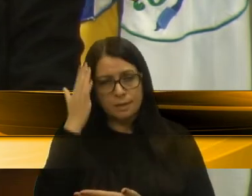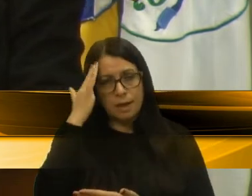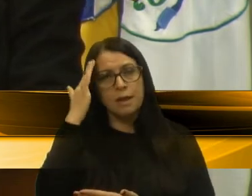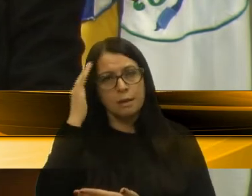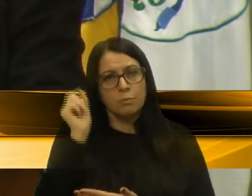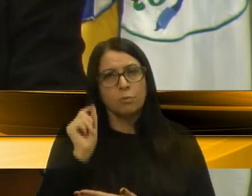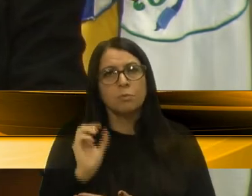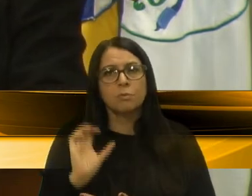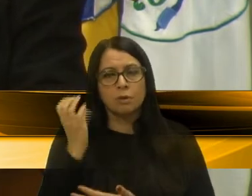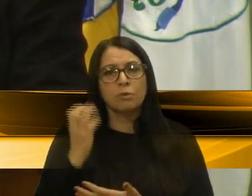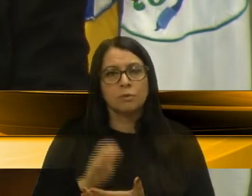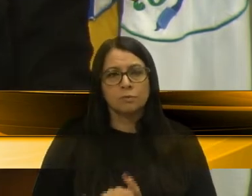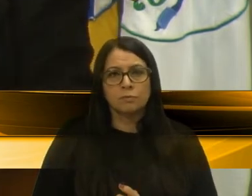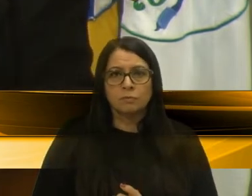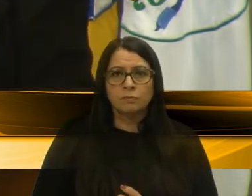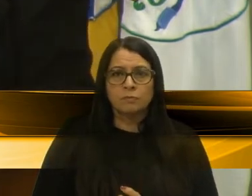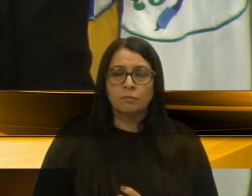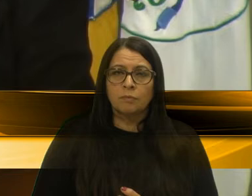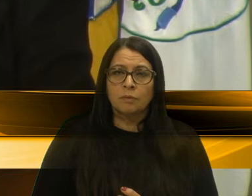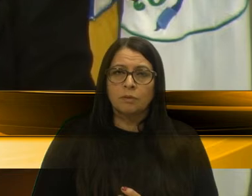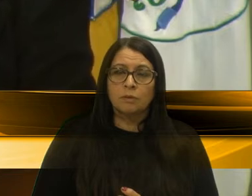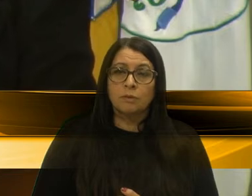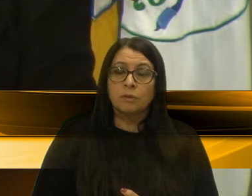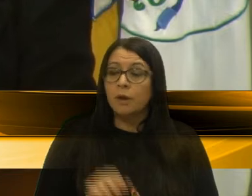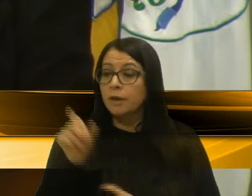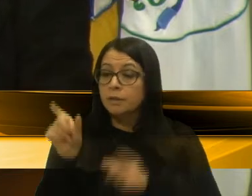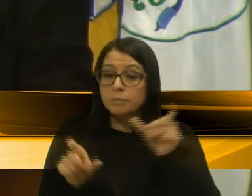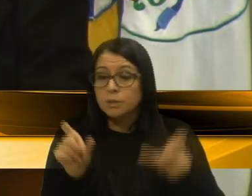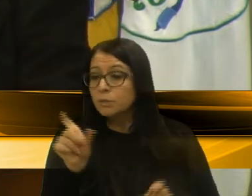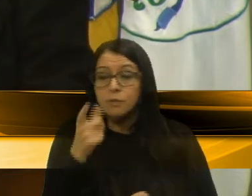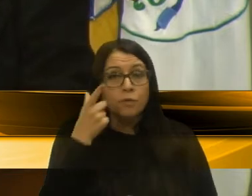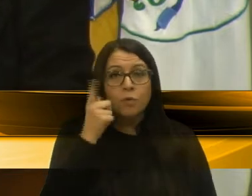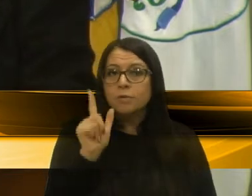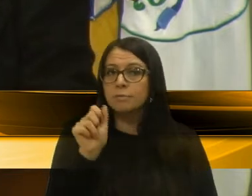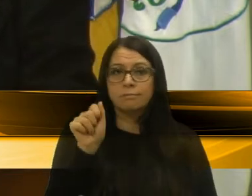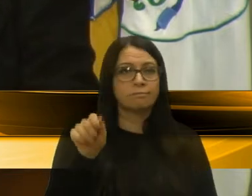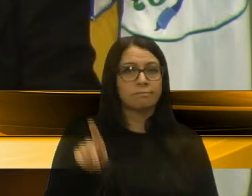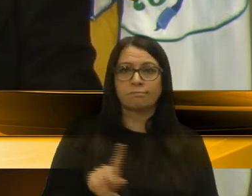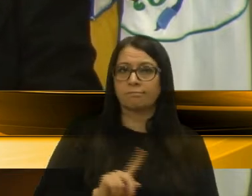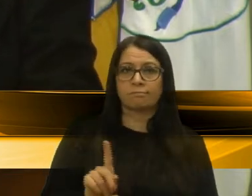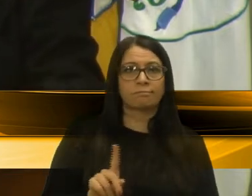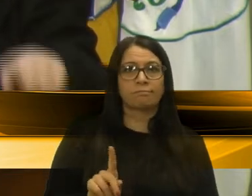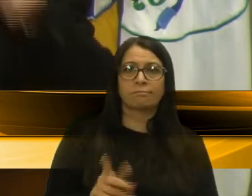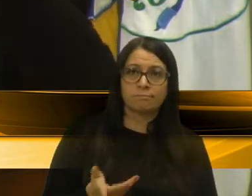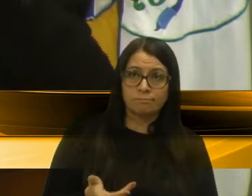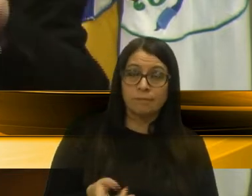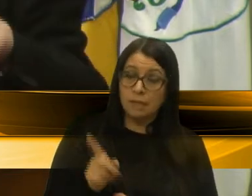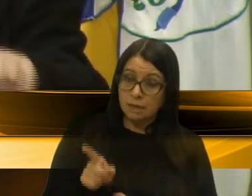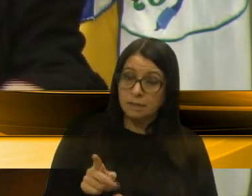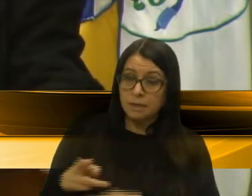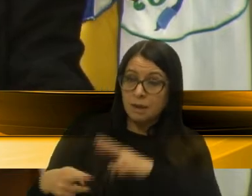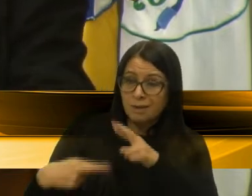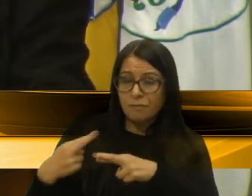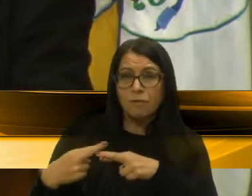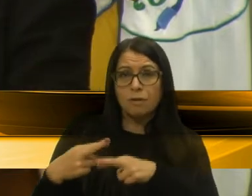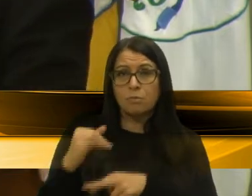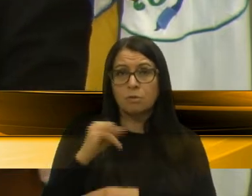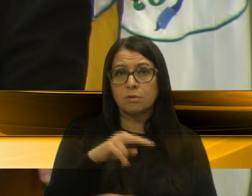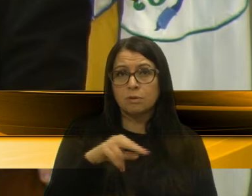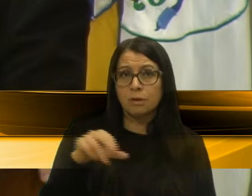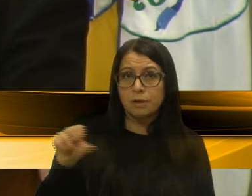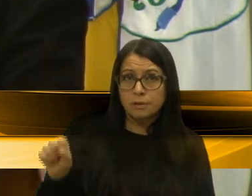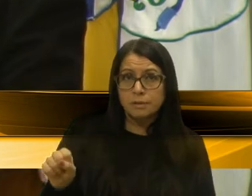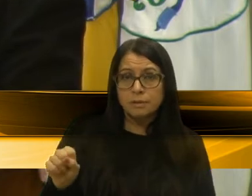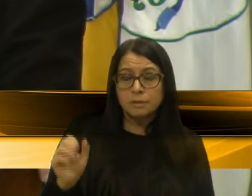isso acontece. Então, essas pessoas não vão conseguir se aposentar. Então, essa reforma da Previdência,